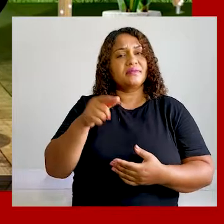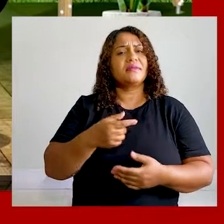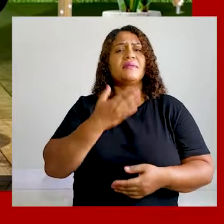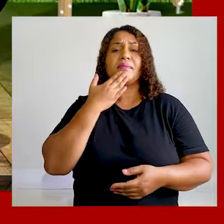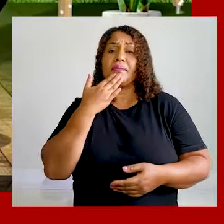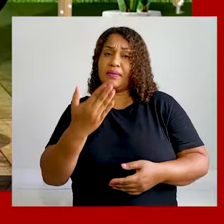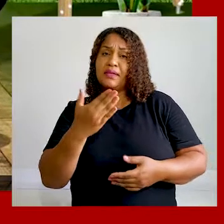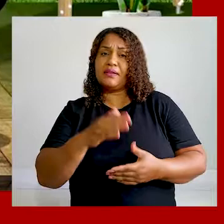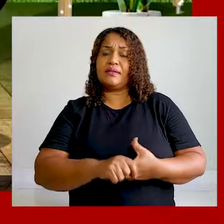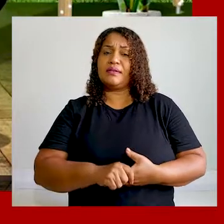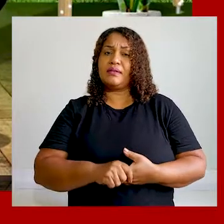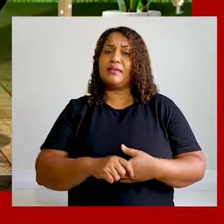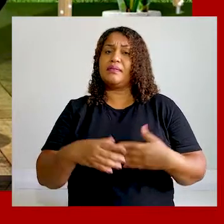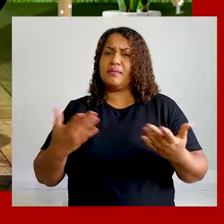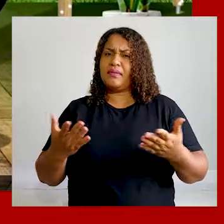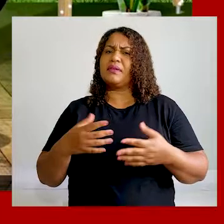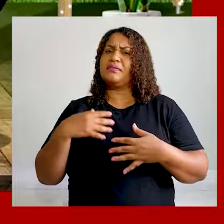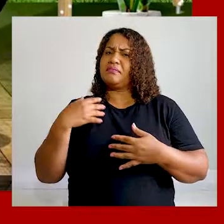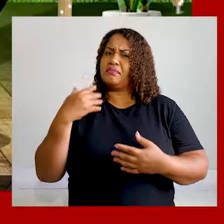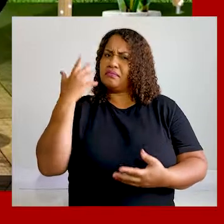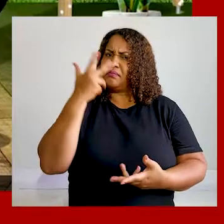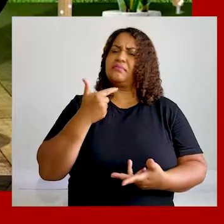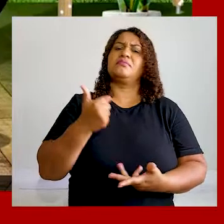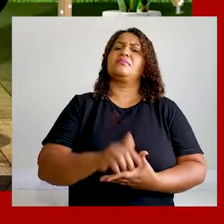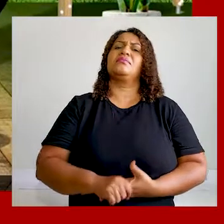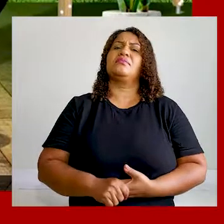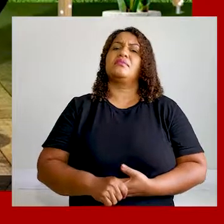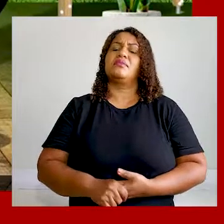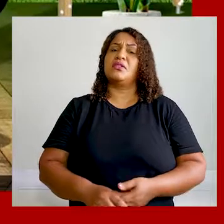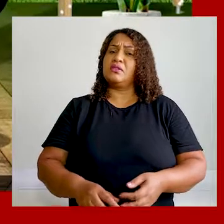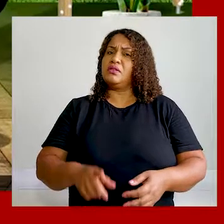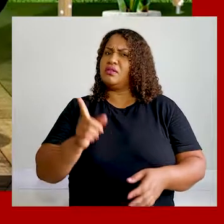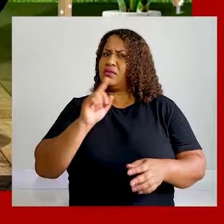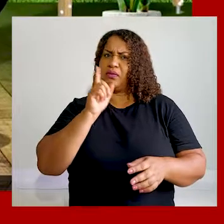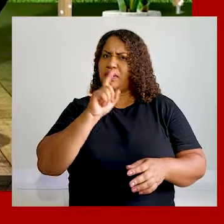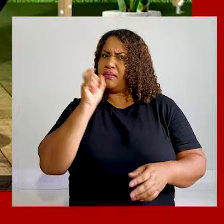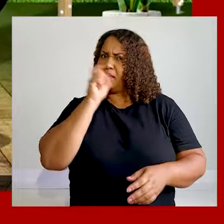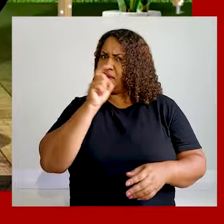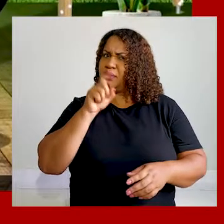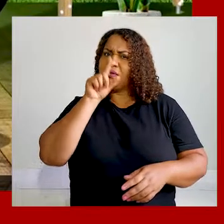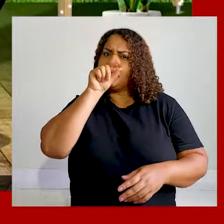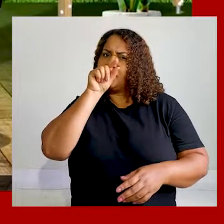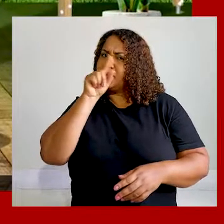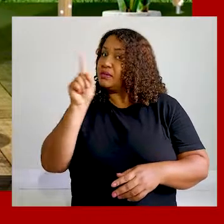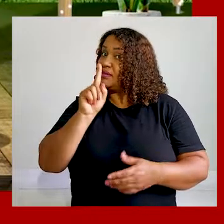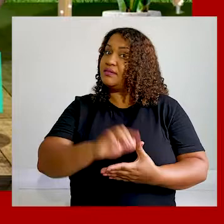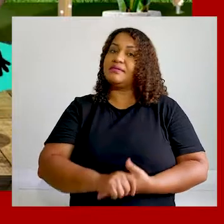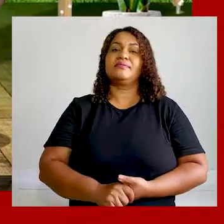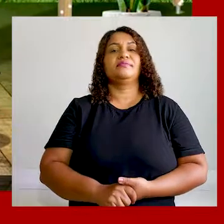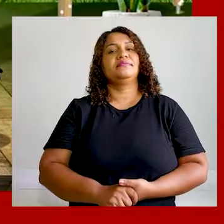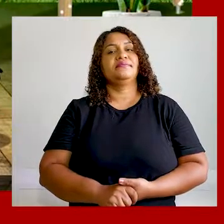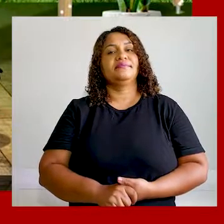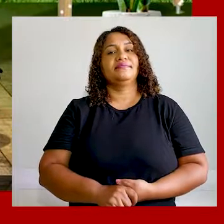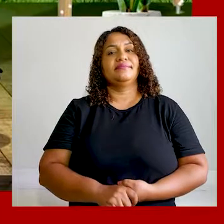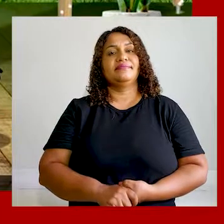Ele mesmo que me pediu, ô espoleta. Juro que não é mentira de passarinho.